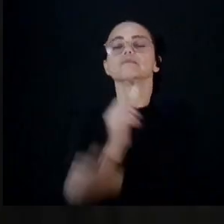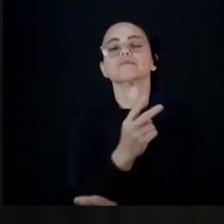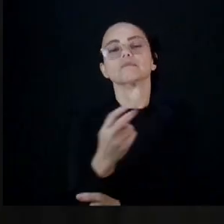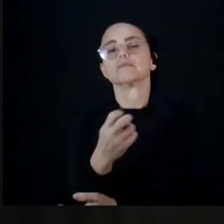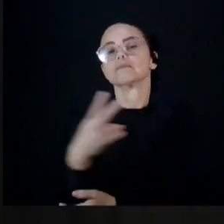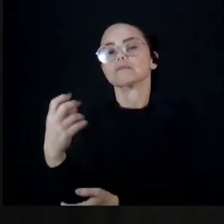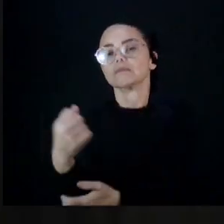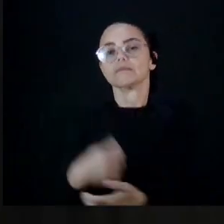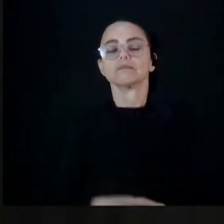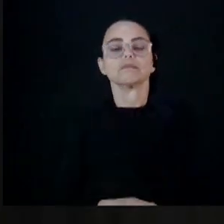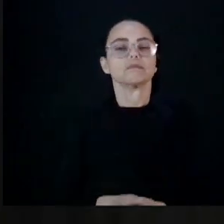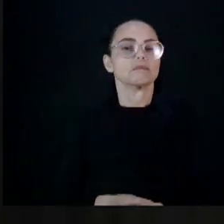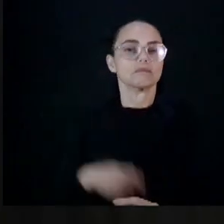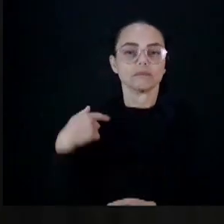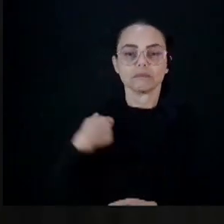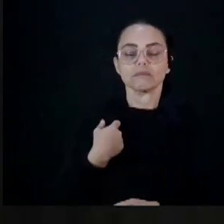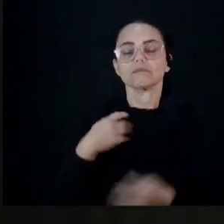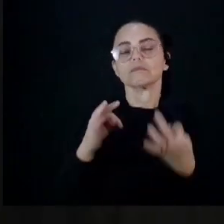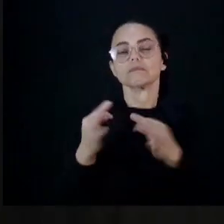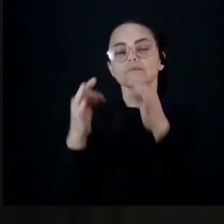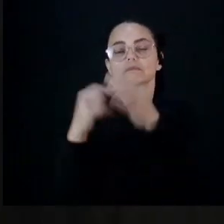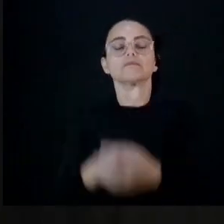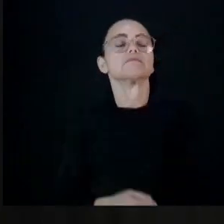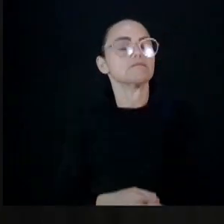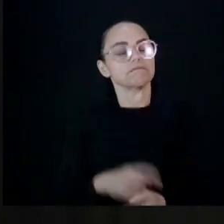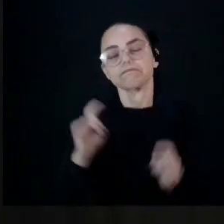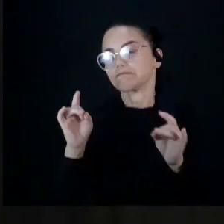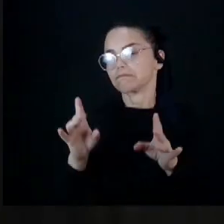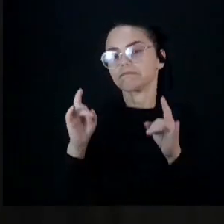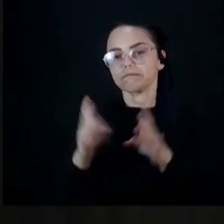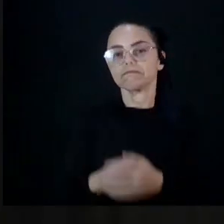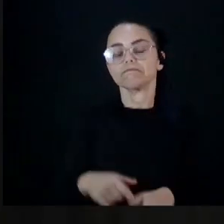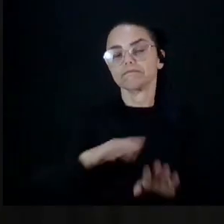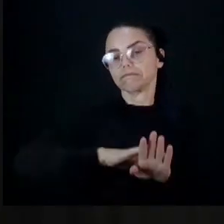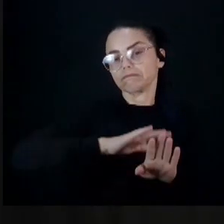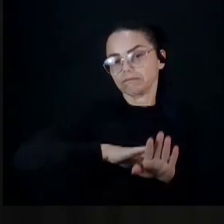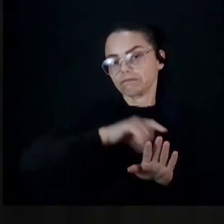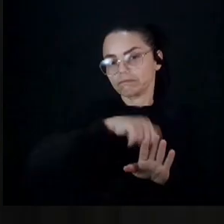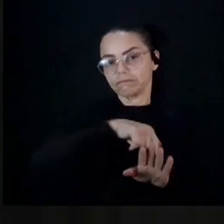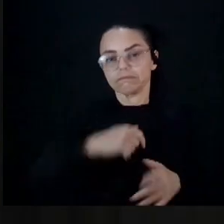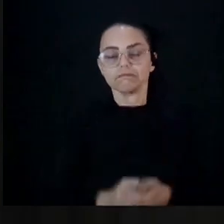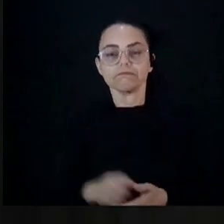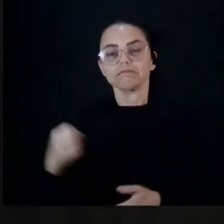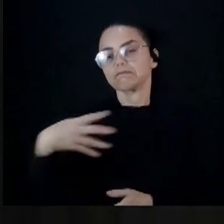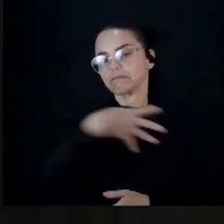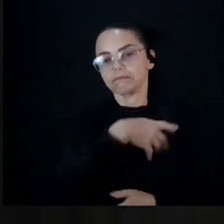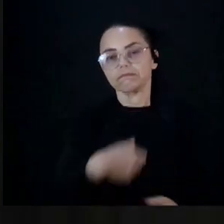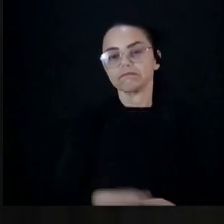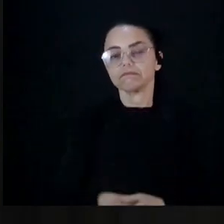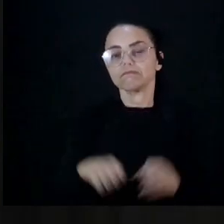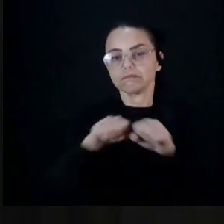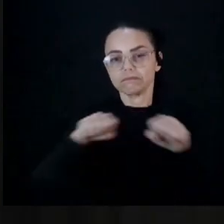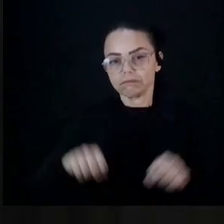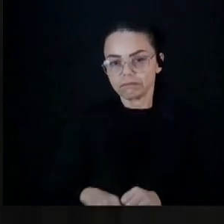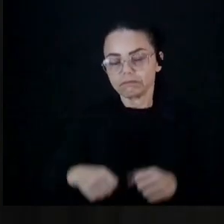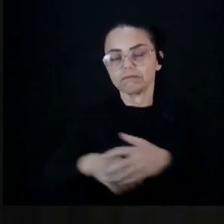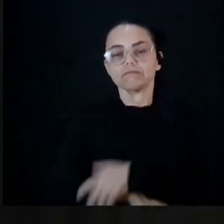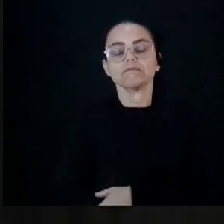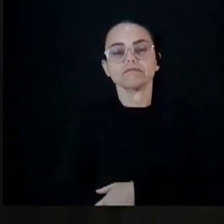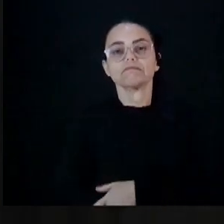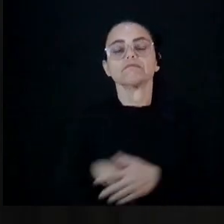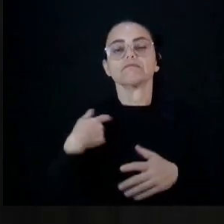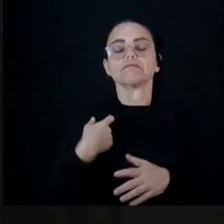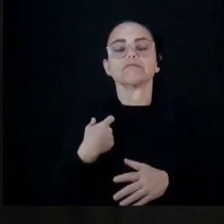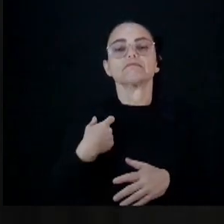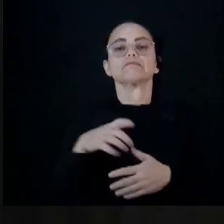E dessa vez, a tecnologia não estará apenas nos bastidores. Entre as novidades estão sistemas que criam avatares digitais